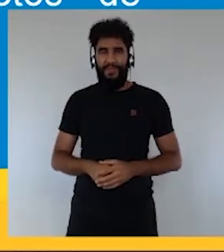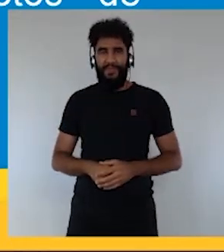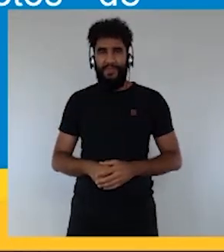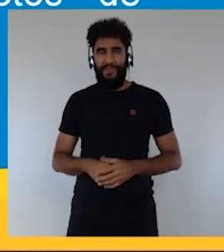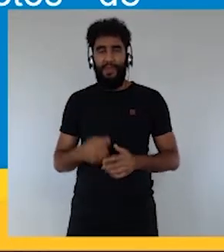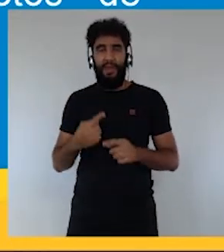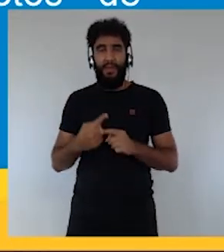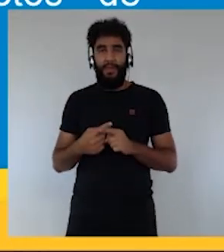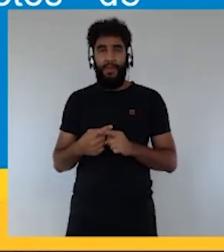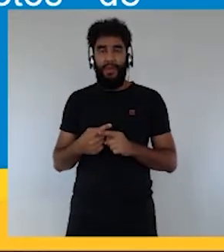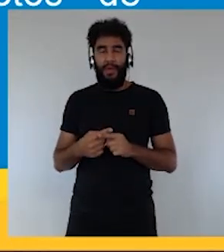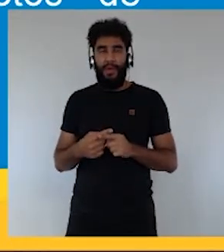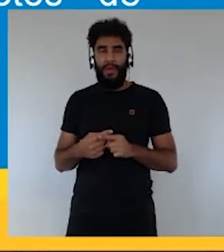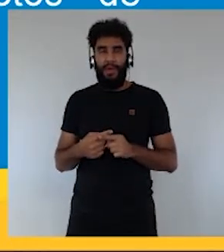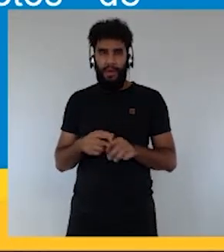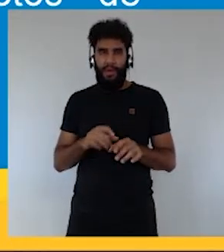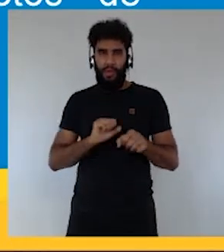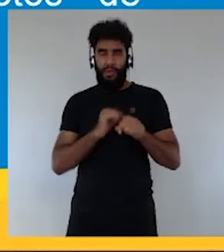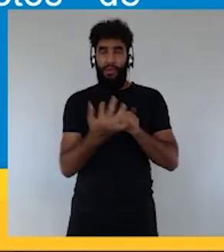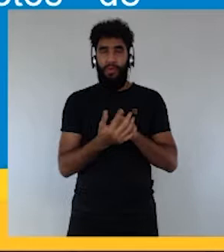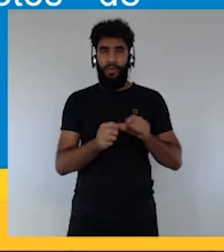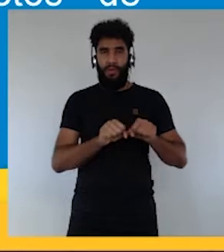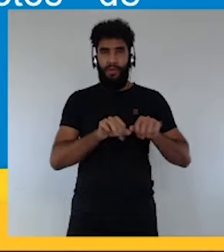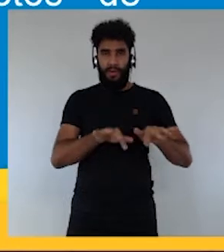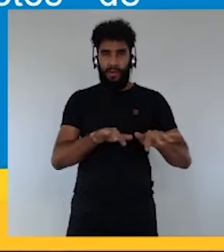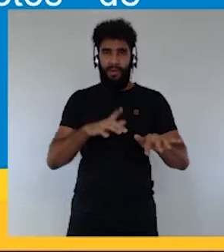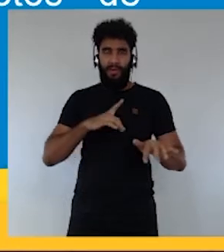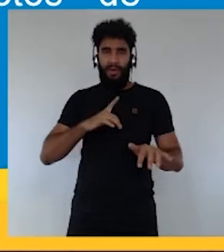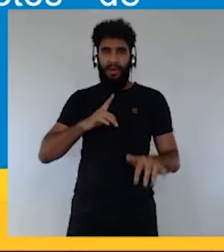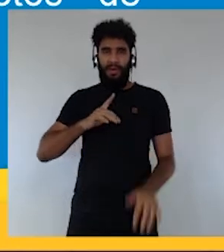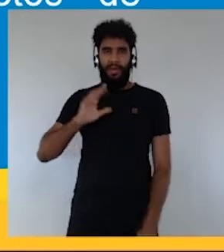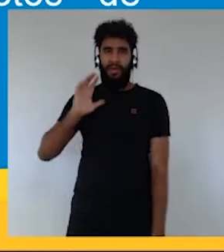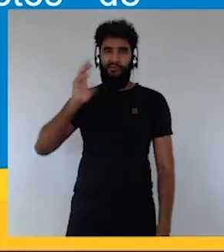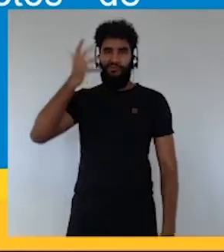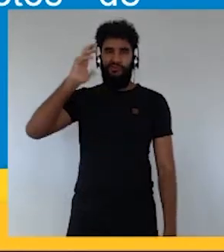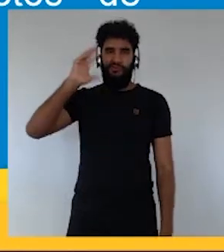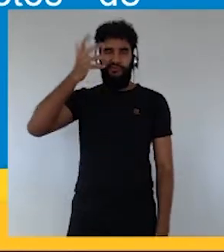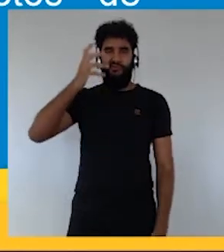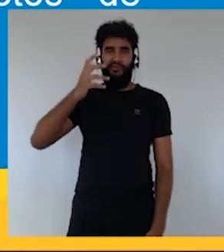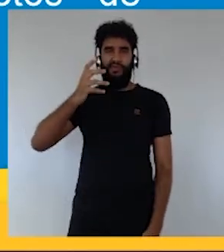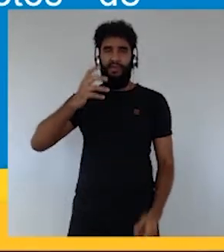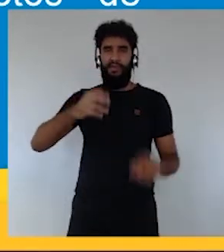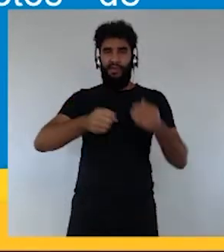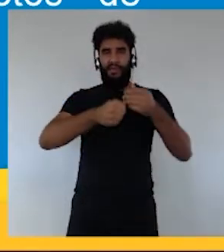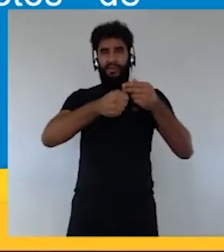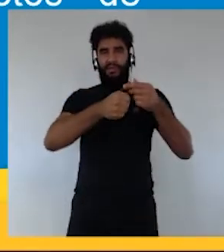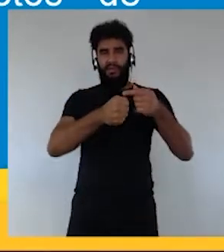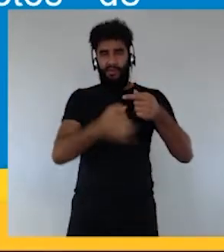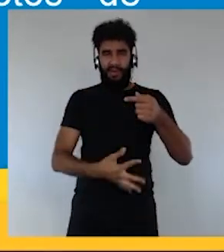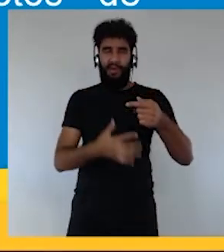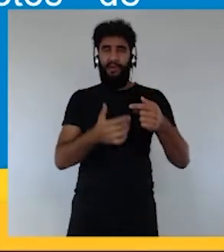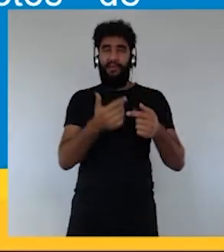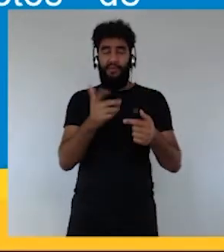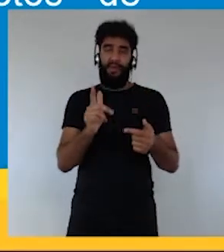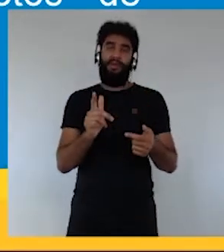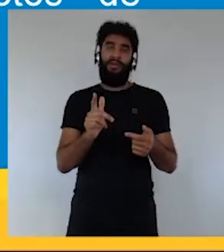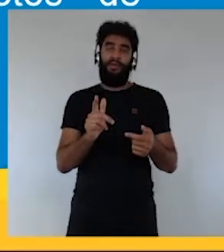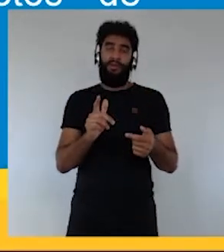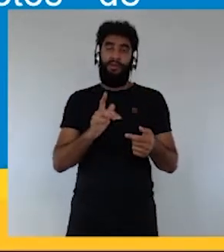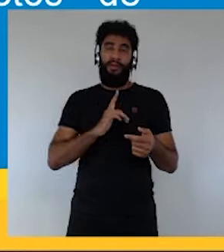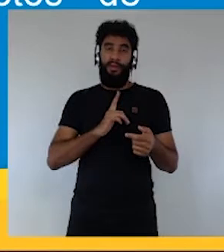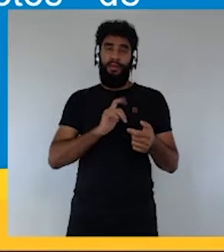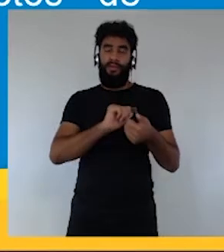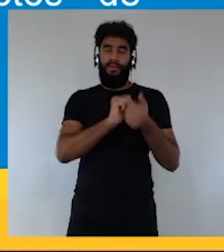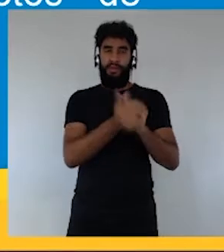Por conta do Covid-19, por conta das consequências do Covid-19, o mercado da arbitragem teve todo que se